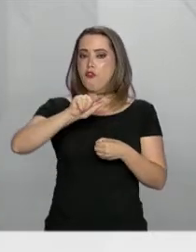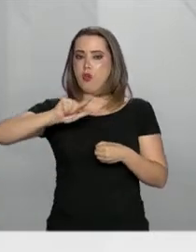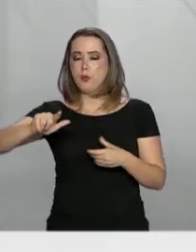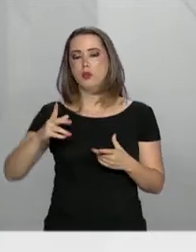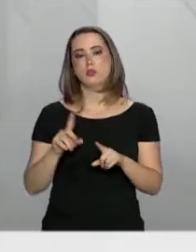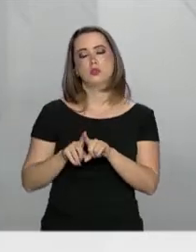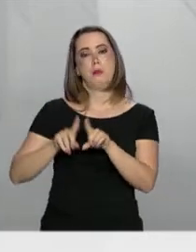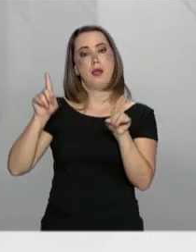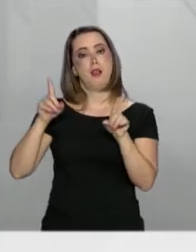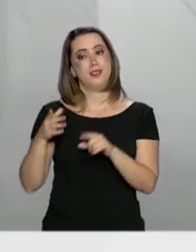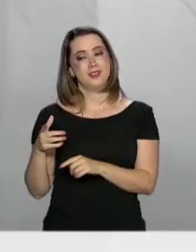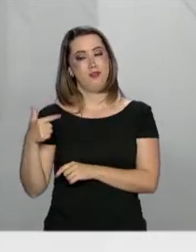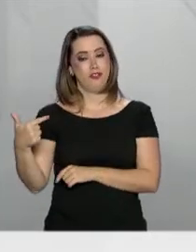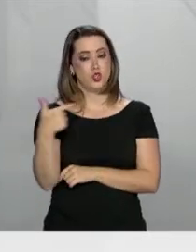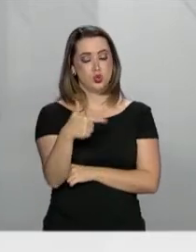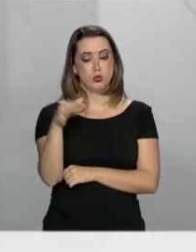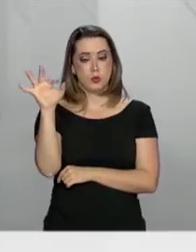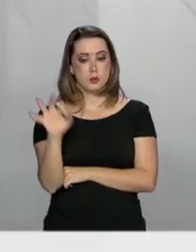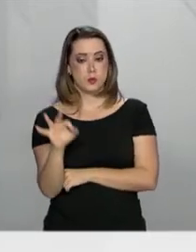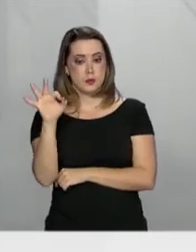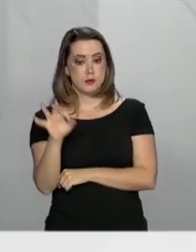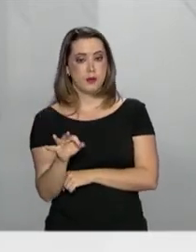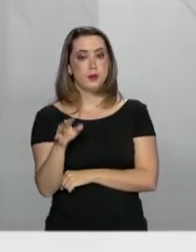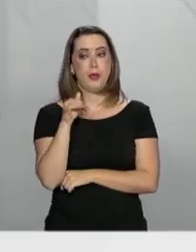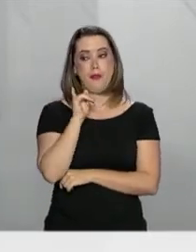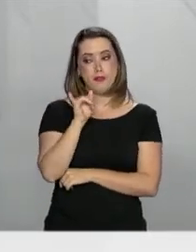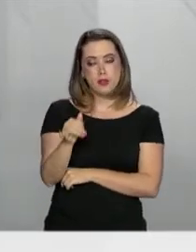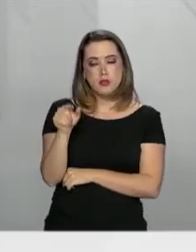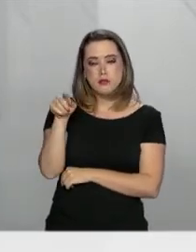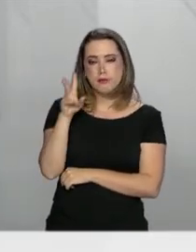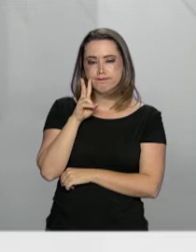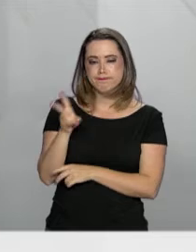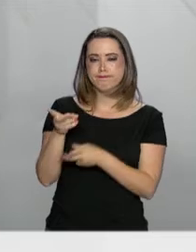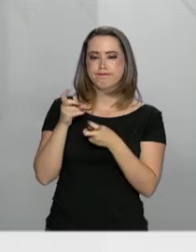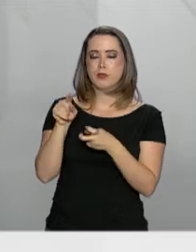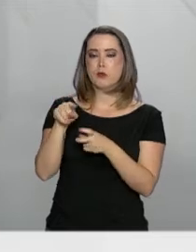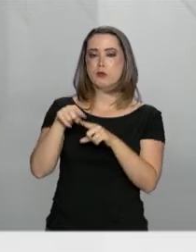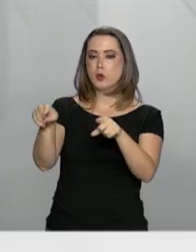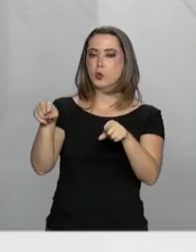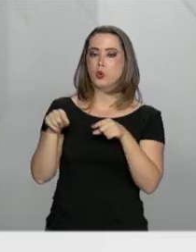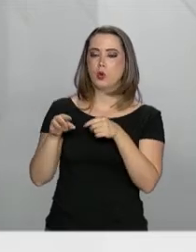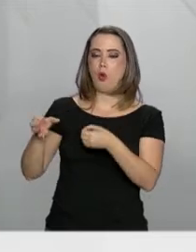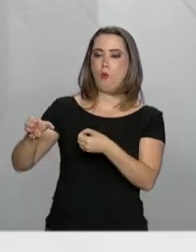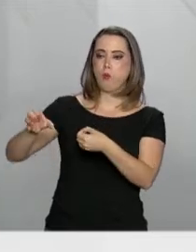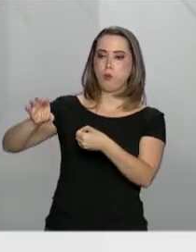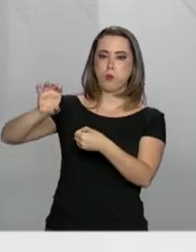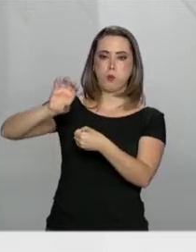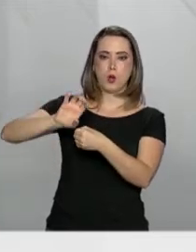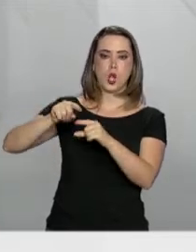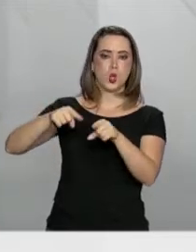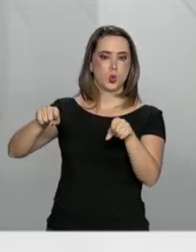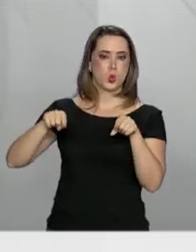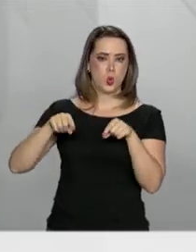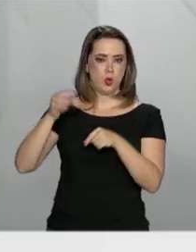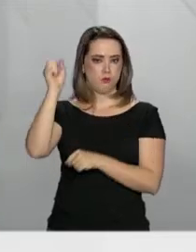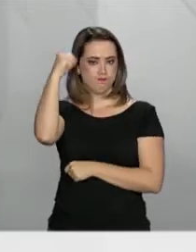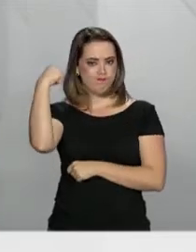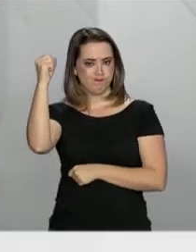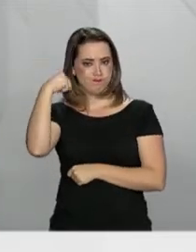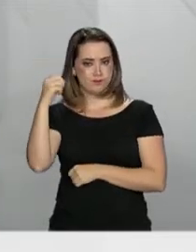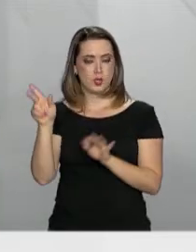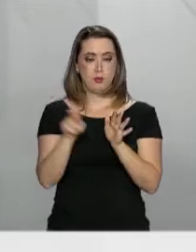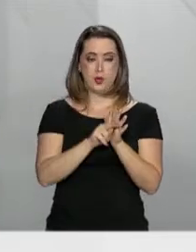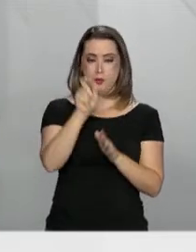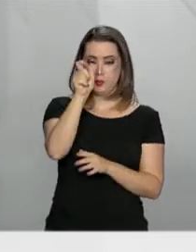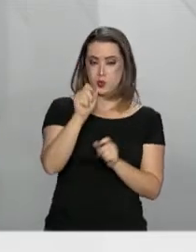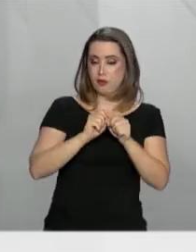de 22% dos pesquisados informam que a adição ou a manipulação foi feita no salão pelo próprio profissional